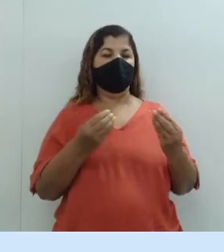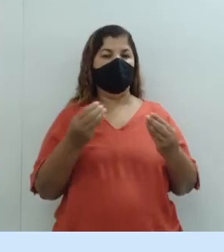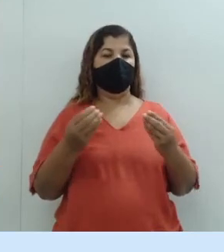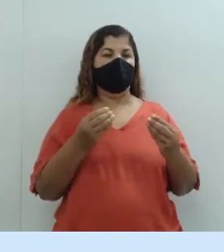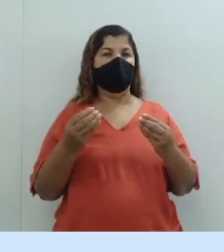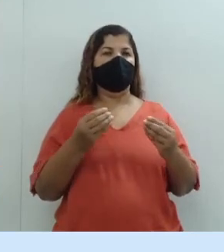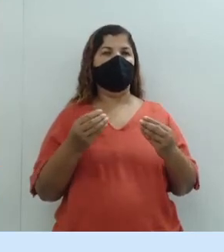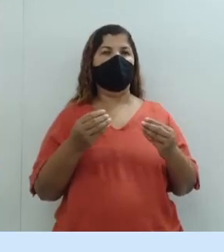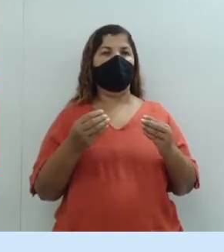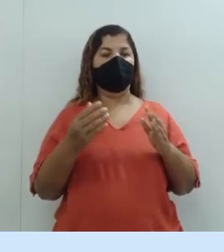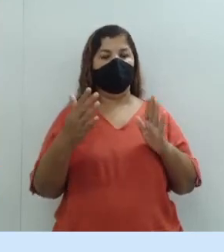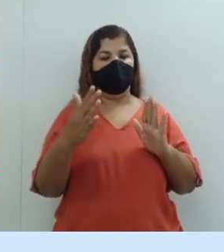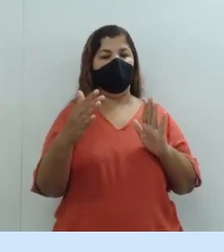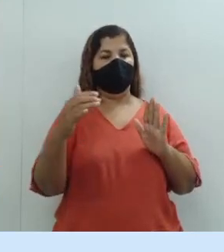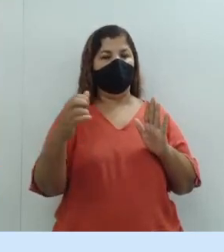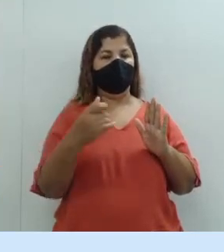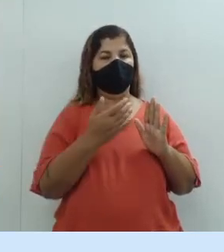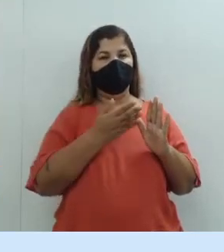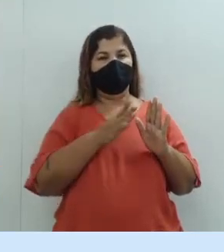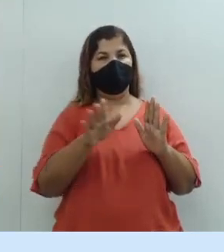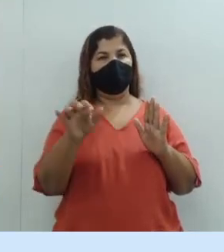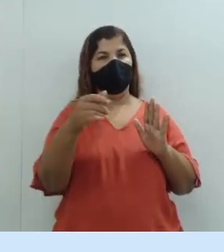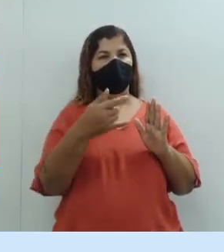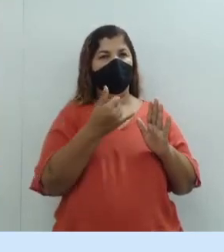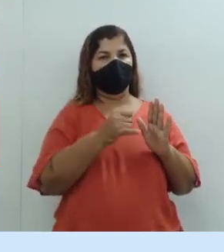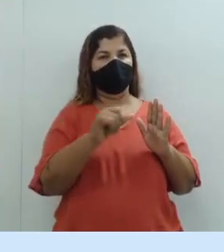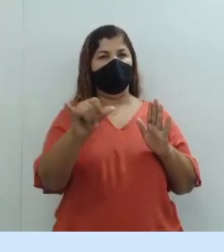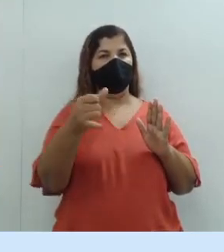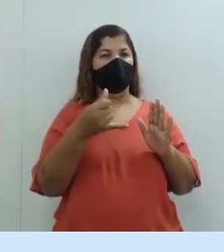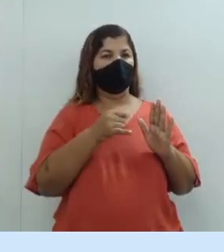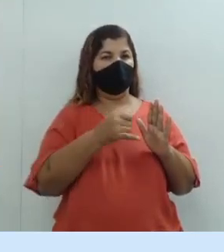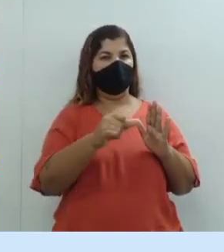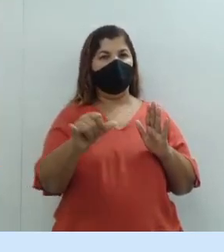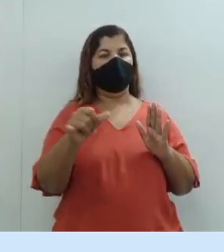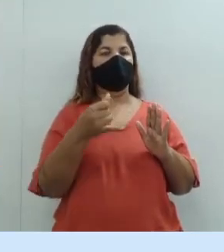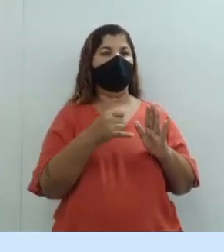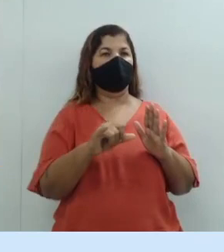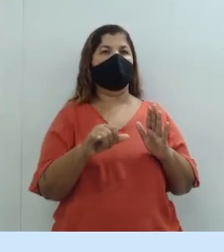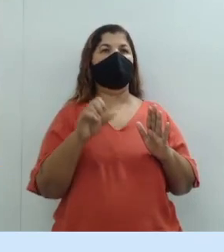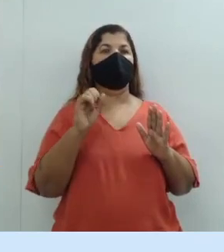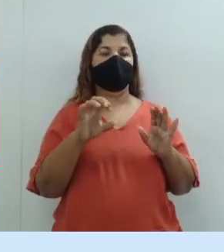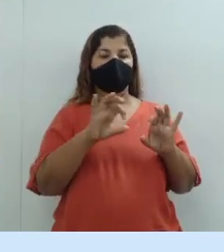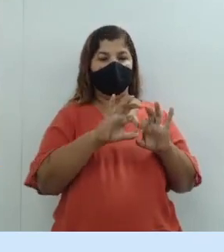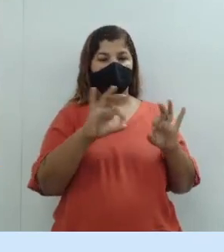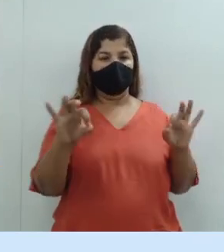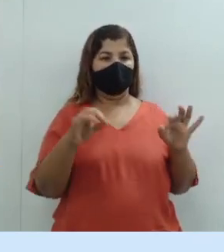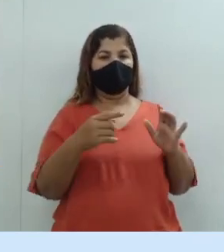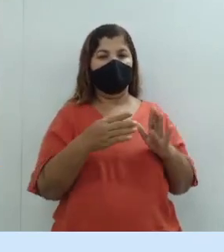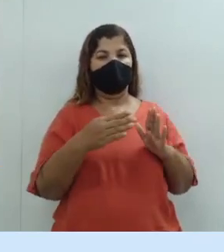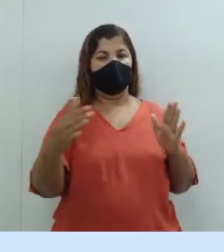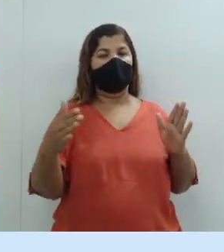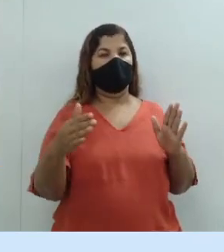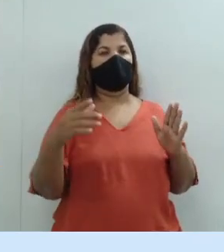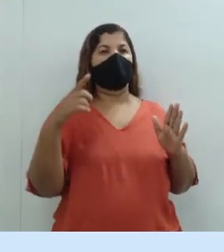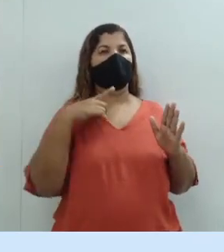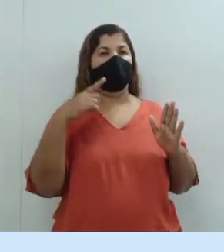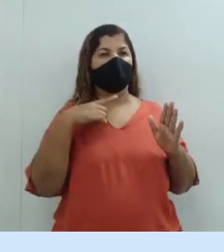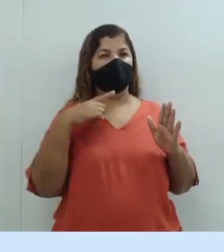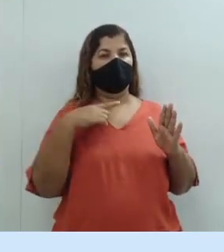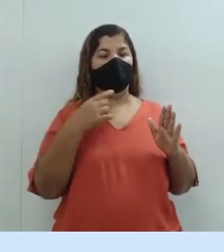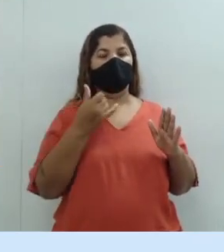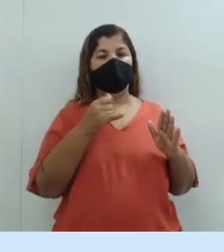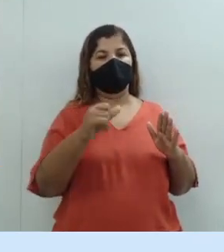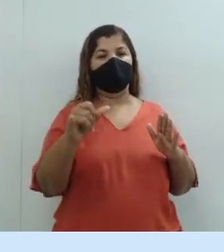de fluir pelo meu condutor. Então, seria justo eu pensar, se o meu condutor for maior, eu vou ter uma resistência maior